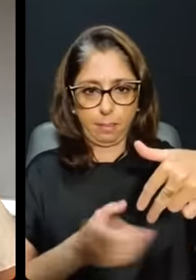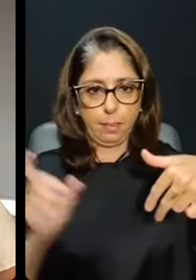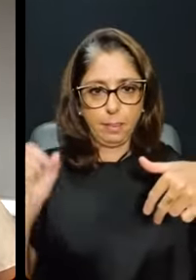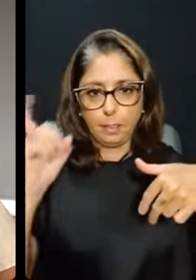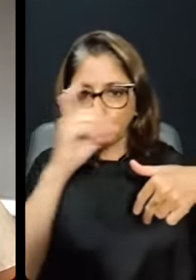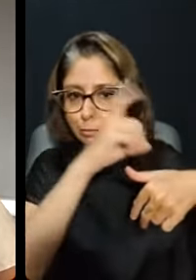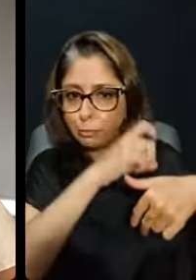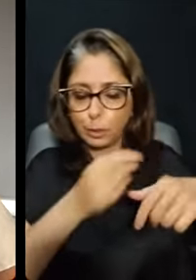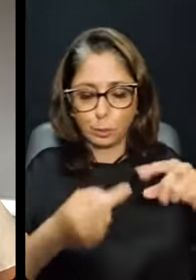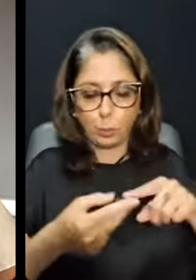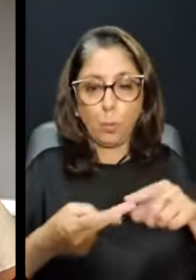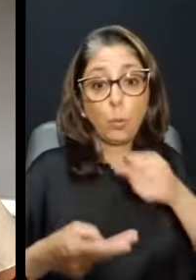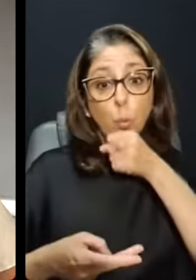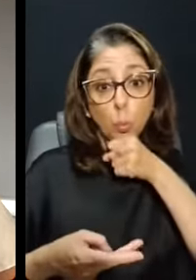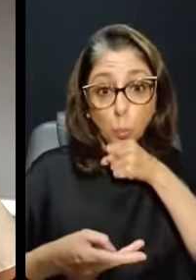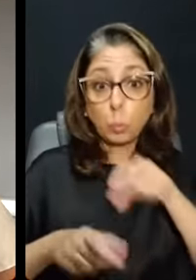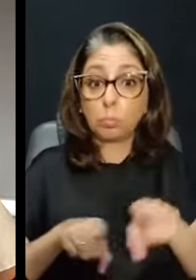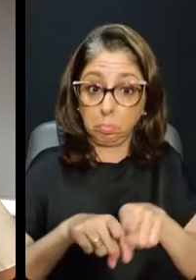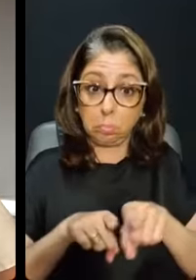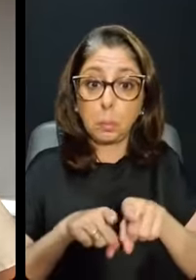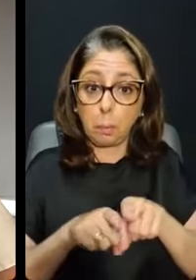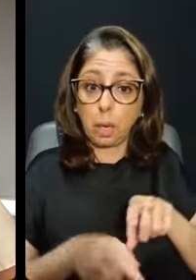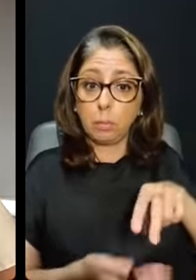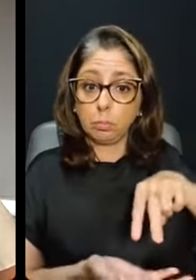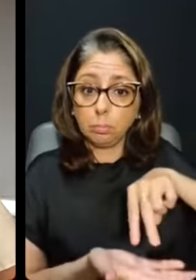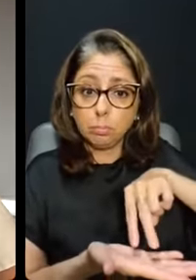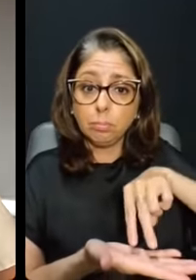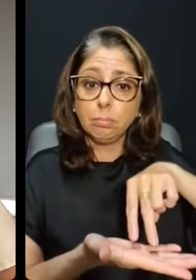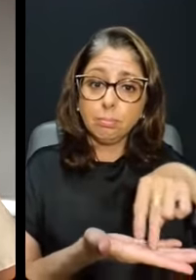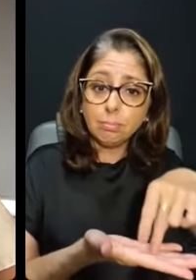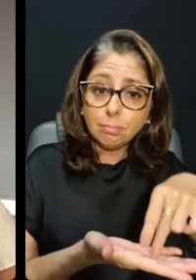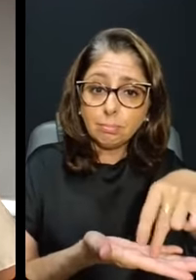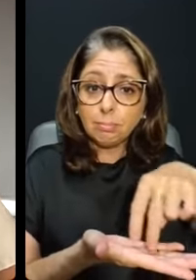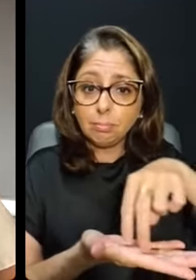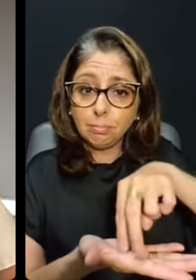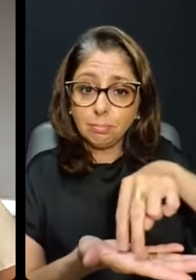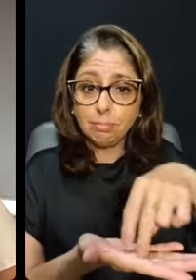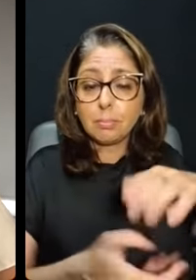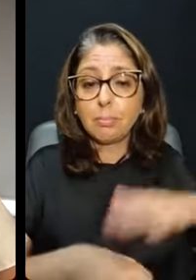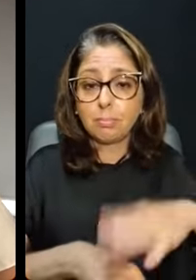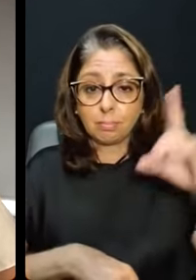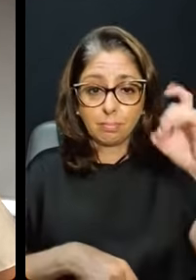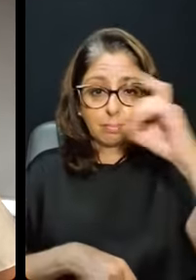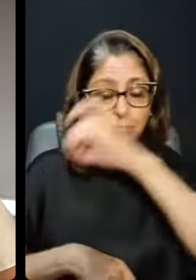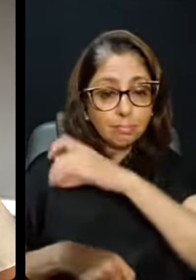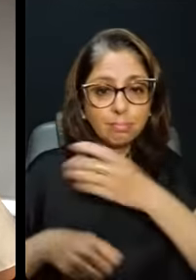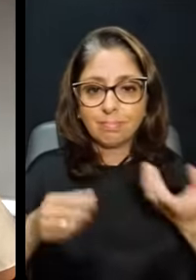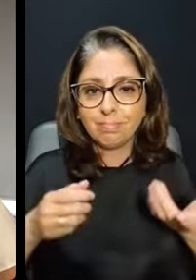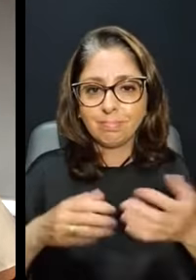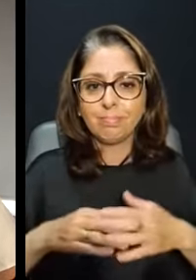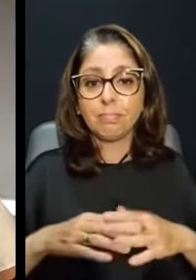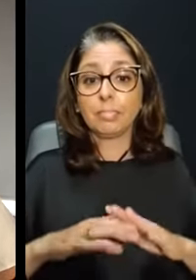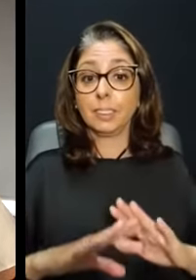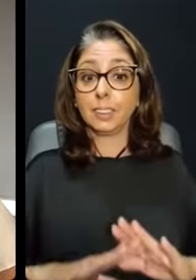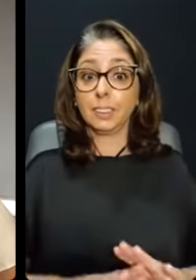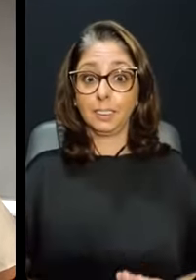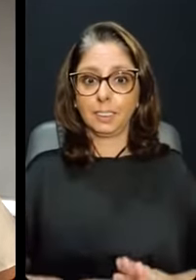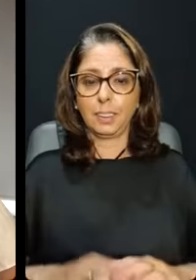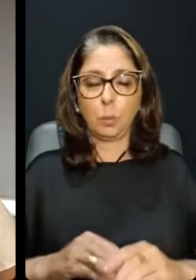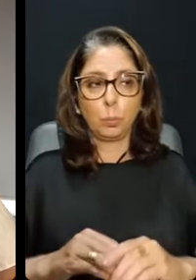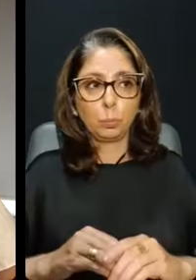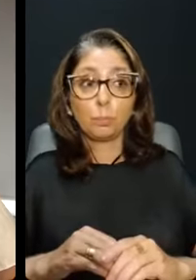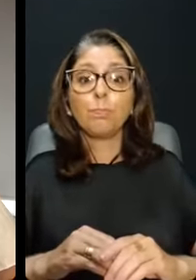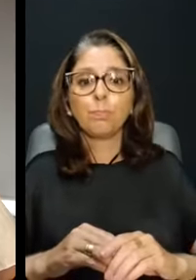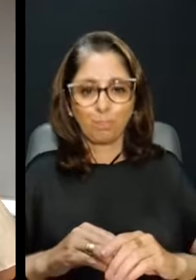lugar acessível, mais confortável para a humanidade, a gente está falando também da possibilidade da gente precisar desse